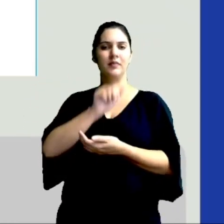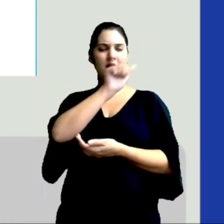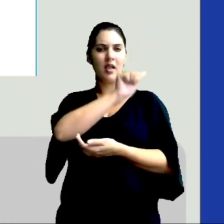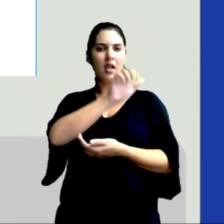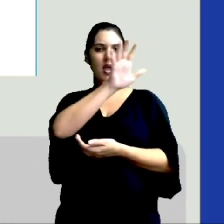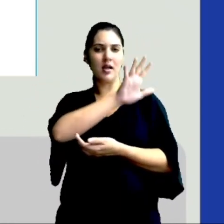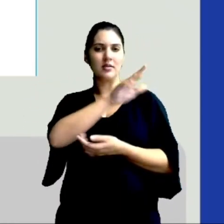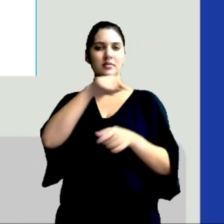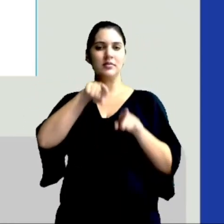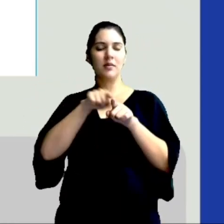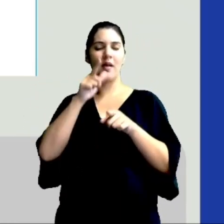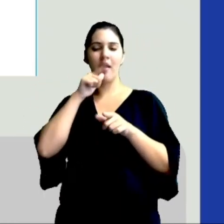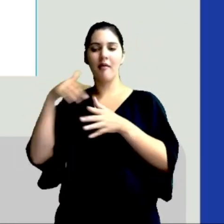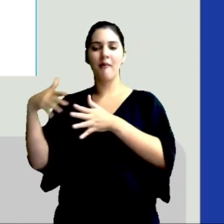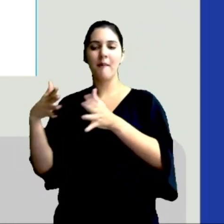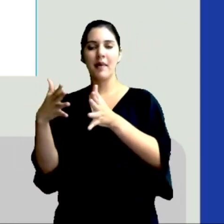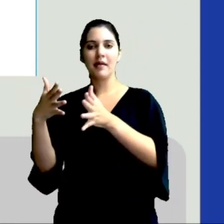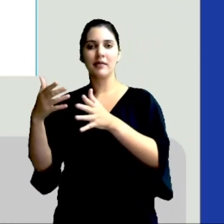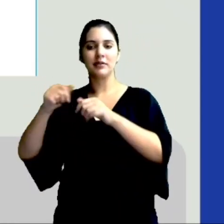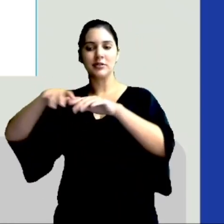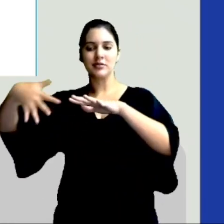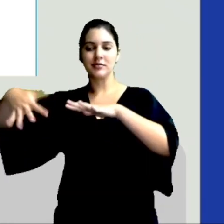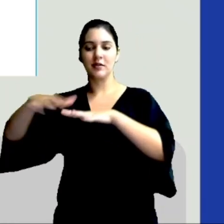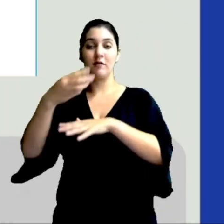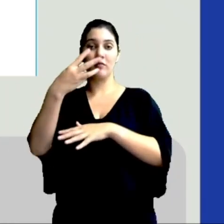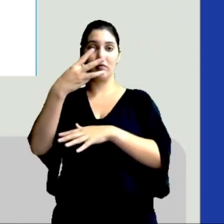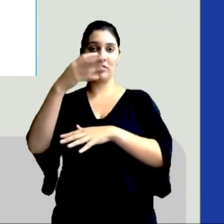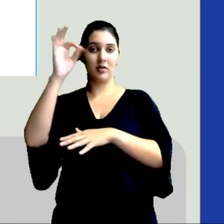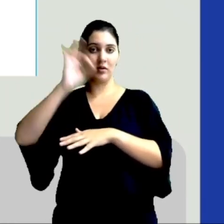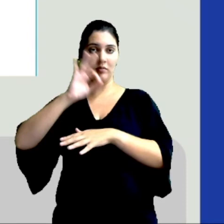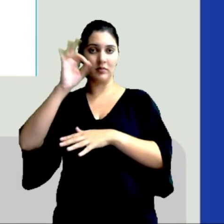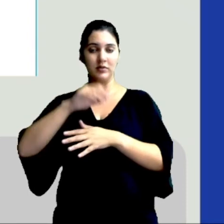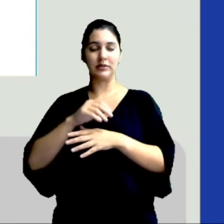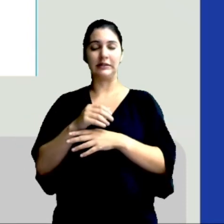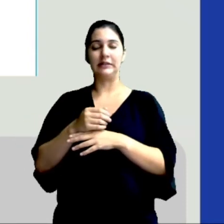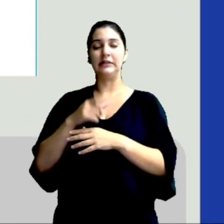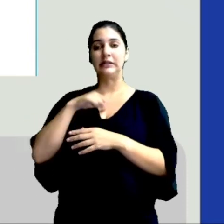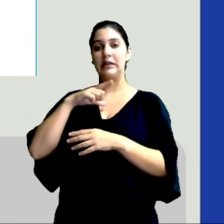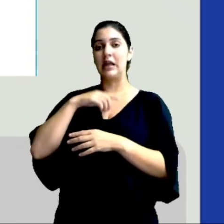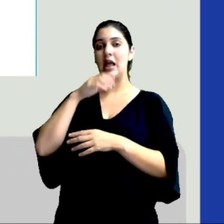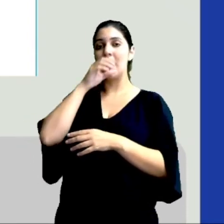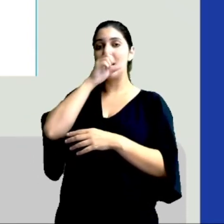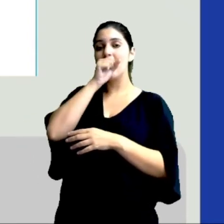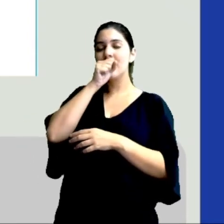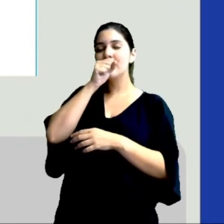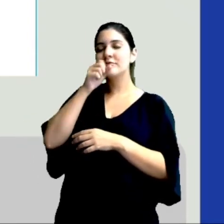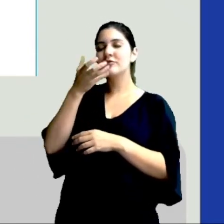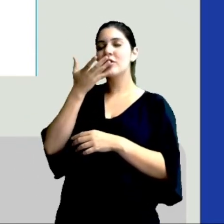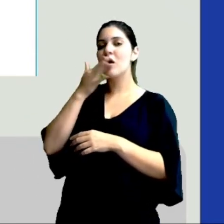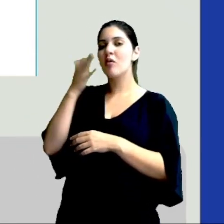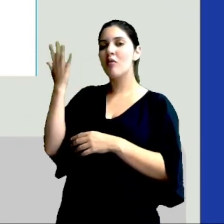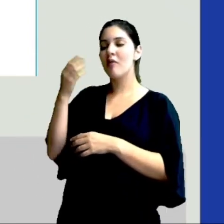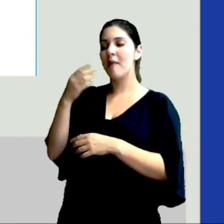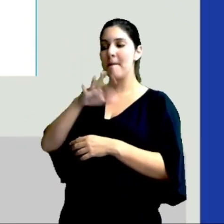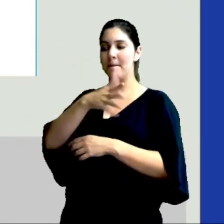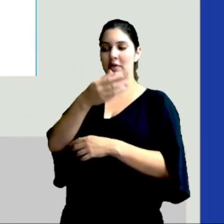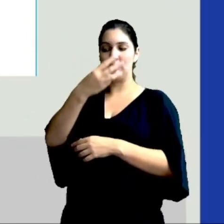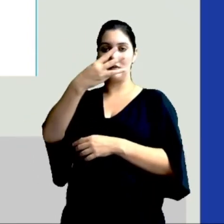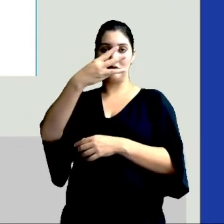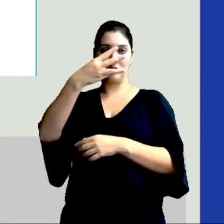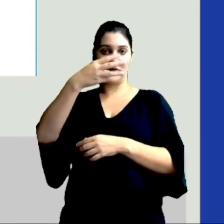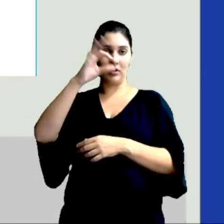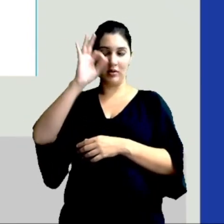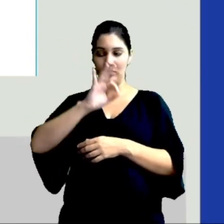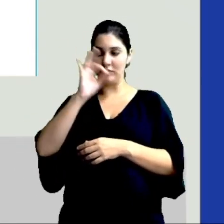Pacífico 3%. Então você vê, quase a área em laranja, 48%, como é